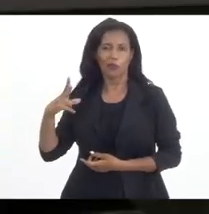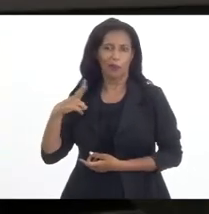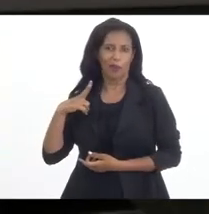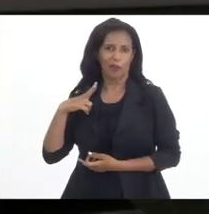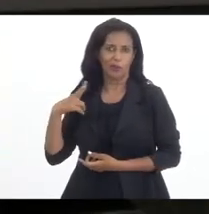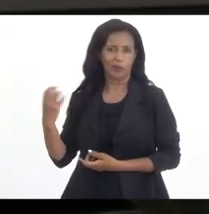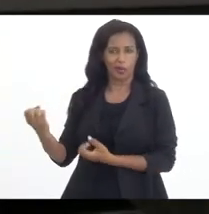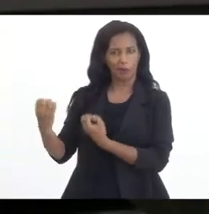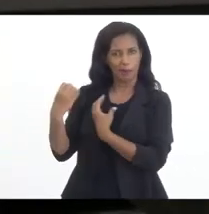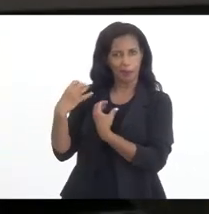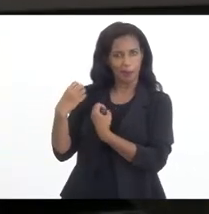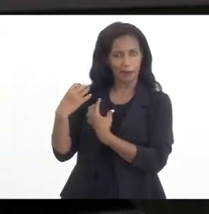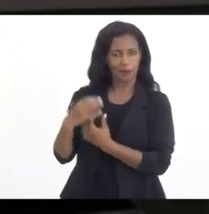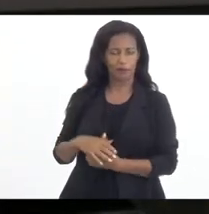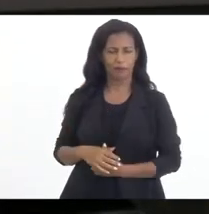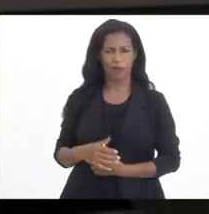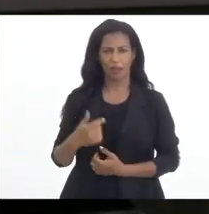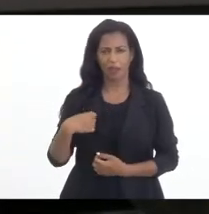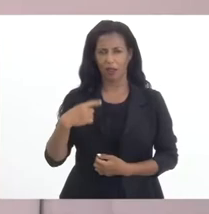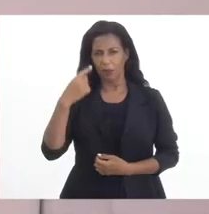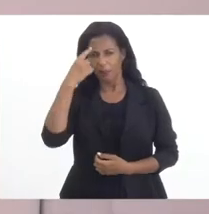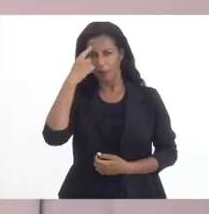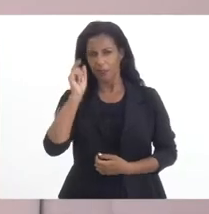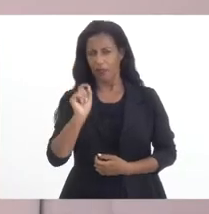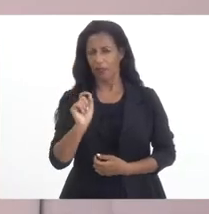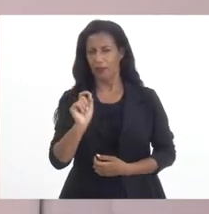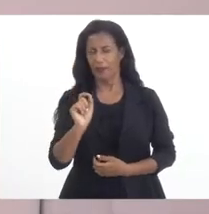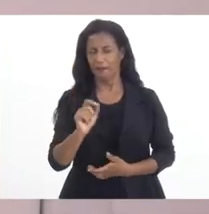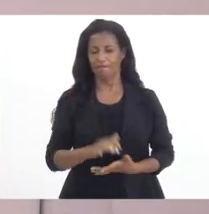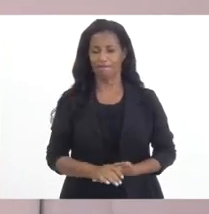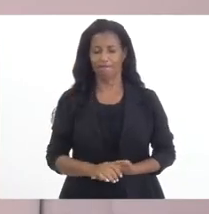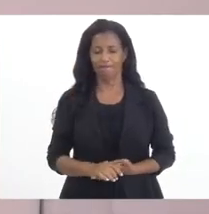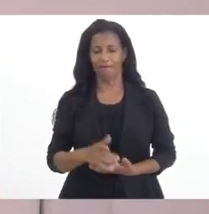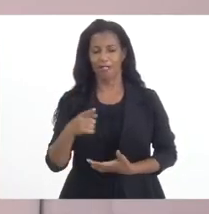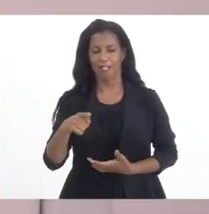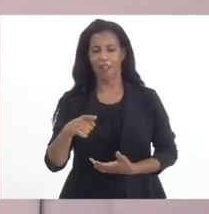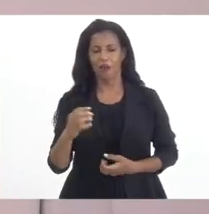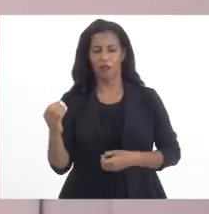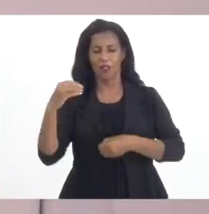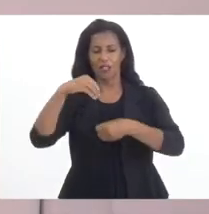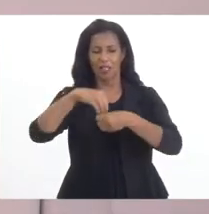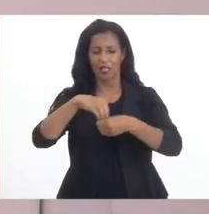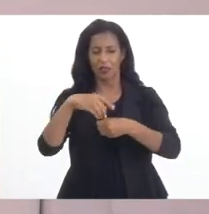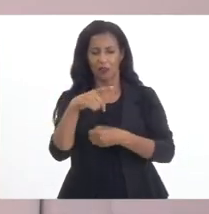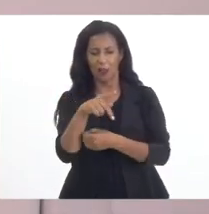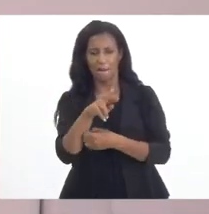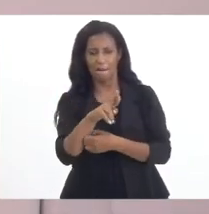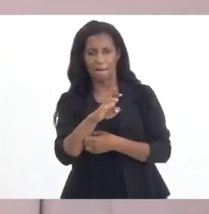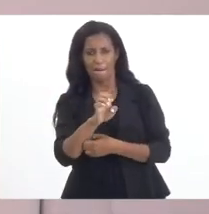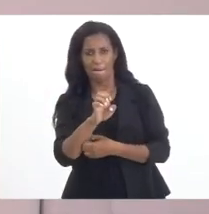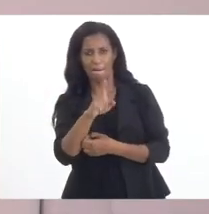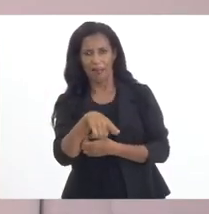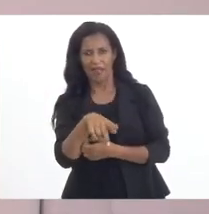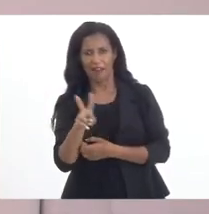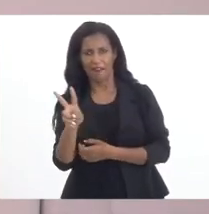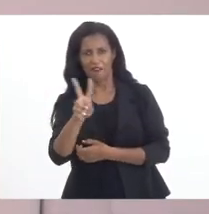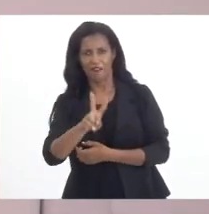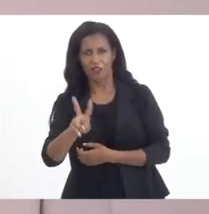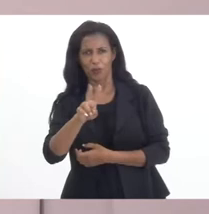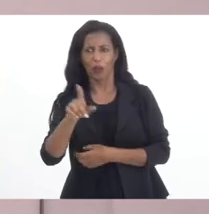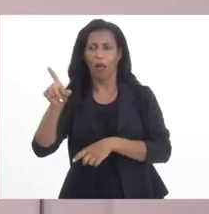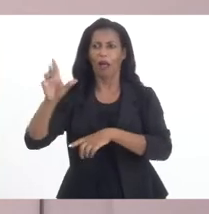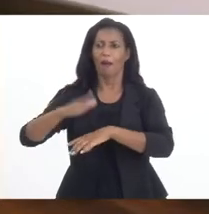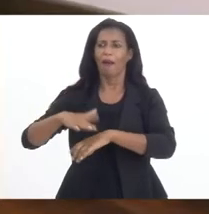ele. Então, o que é que eu fiz? Eu implantei um pré-vestibular gratuito. Fizemos a seleção dos